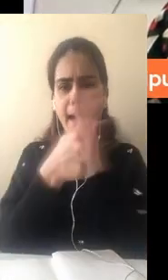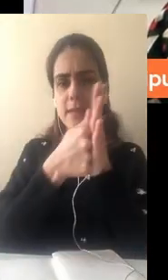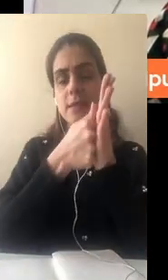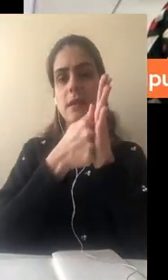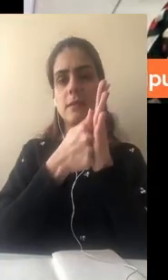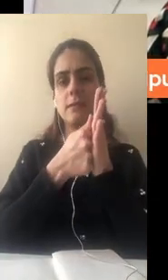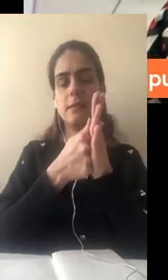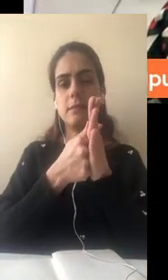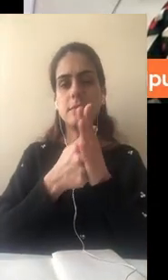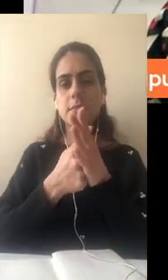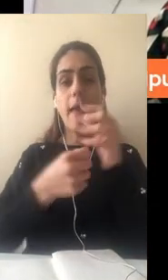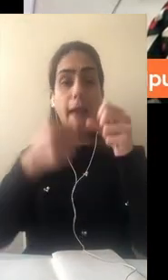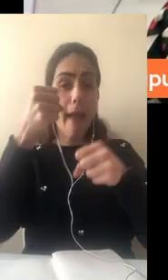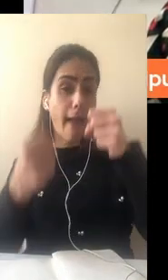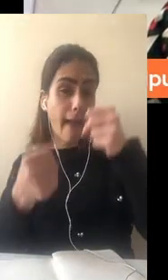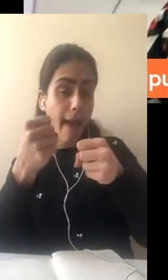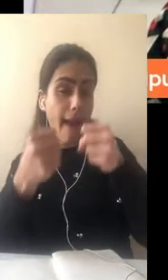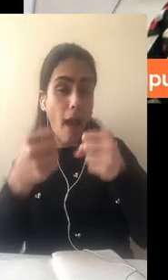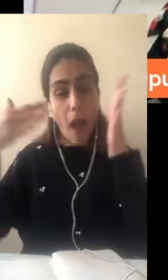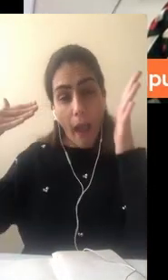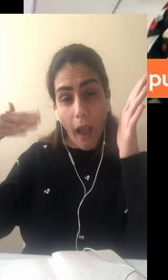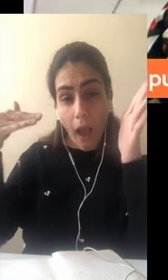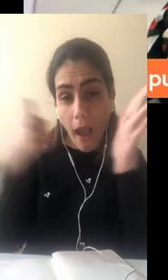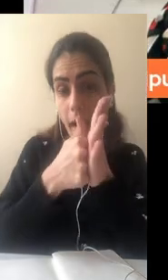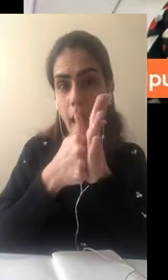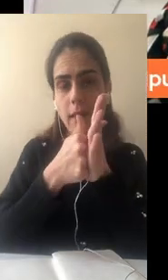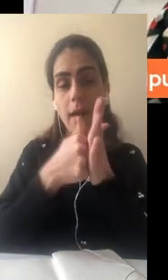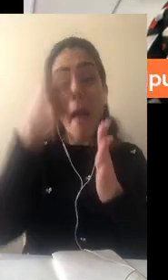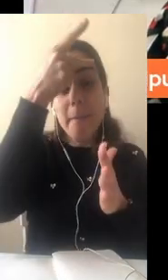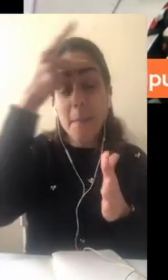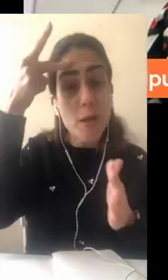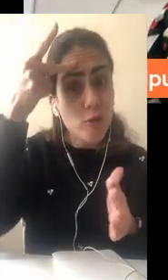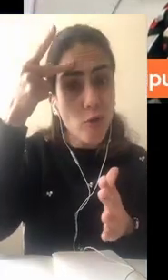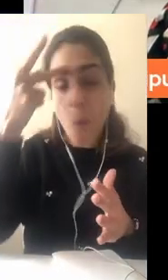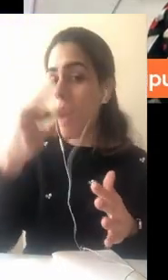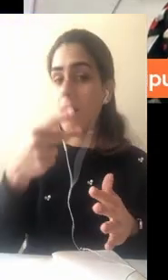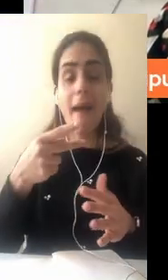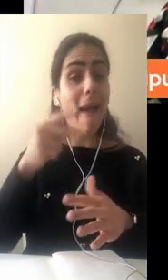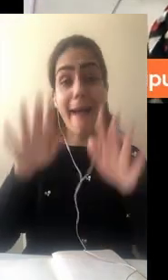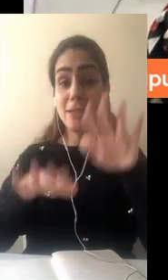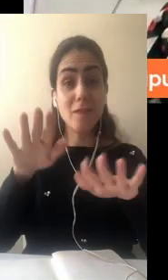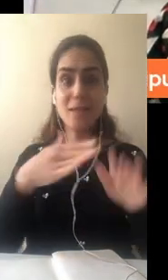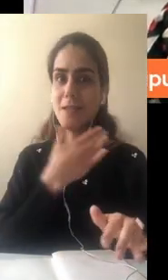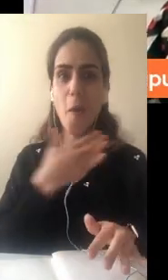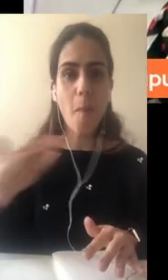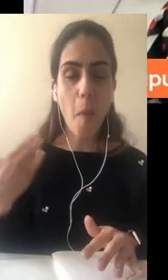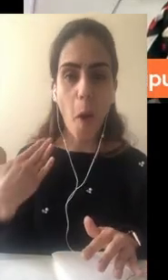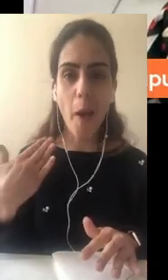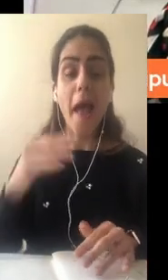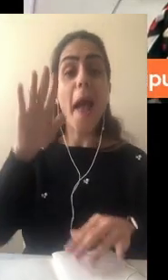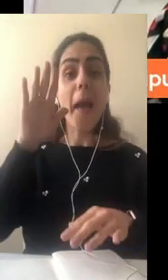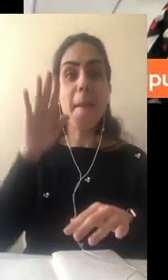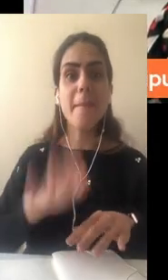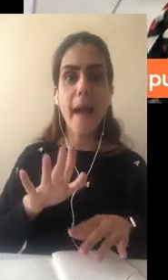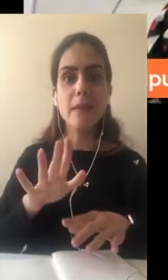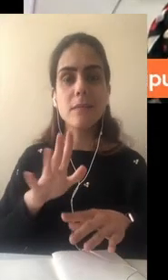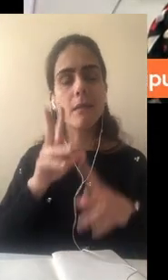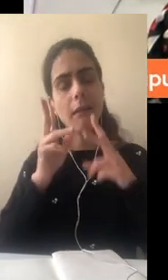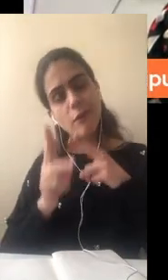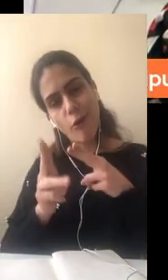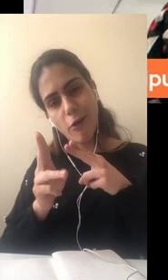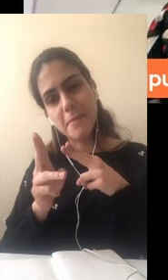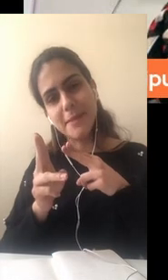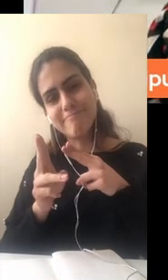de ocorrer? Mesmo se a pessoa não morre, ela apaga. Isso é protetivo, para que se não